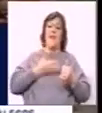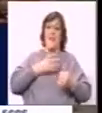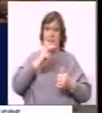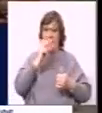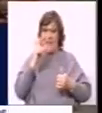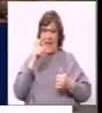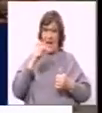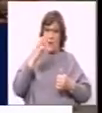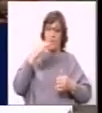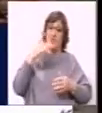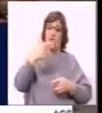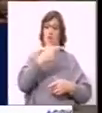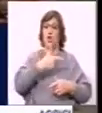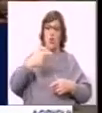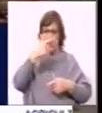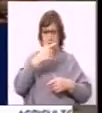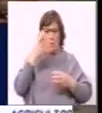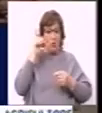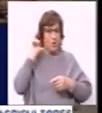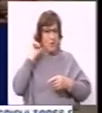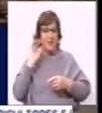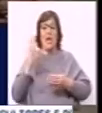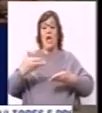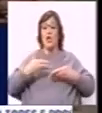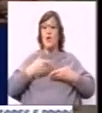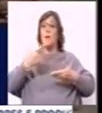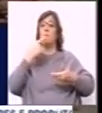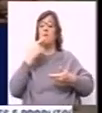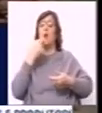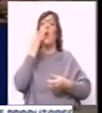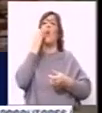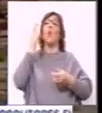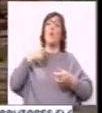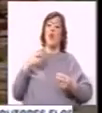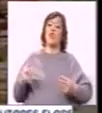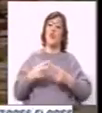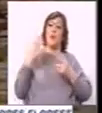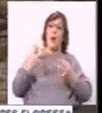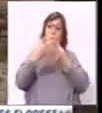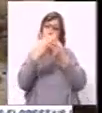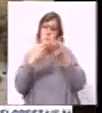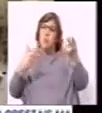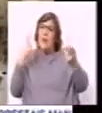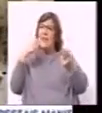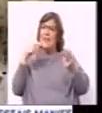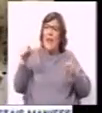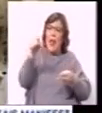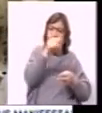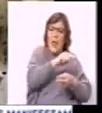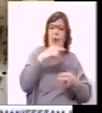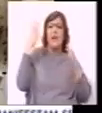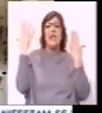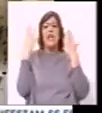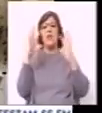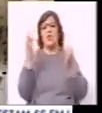teoria fundamental e no âmbito dessa teoria que nos ajuda a perceber exatamente como é que nós agora encontramos livro cidade parece estar presente na natureza